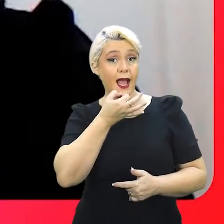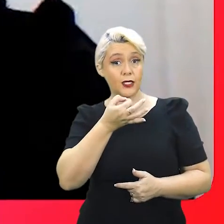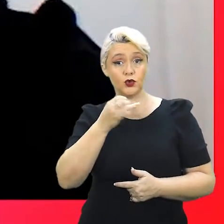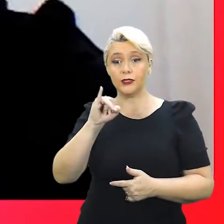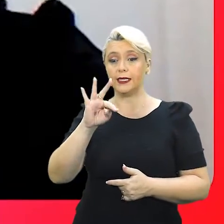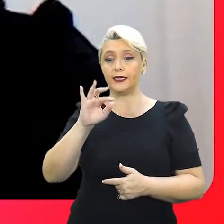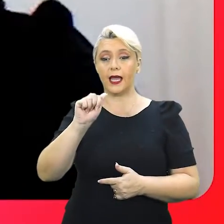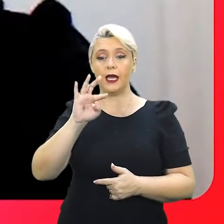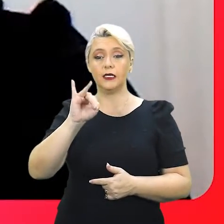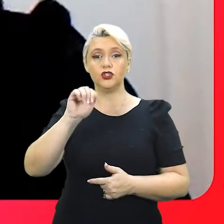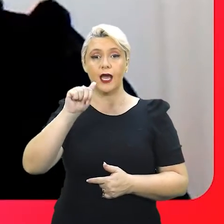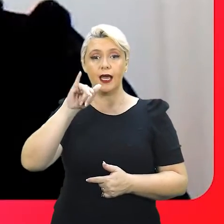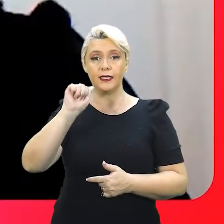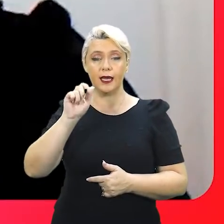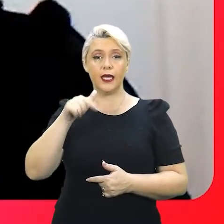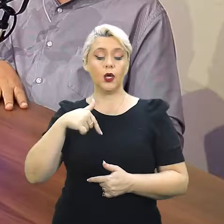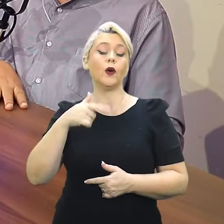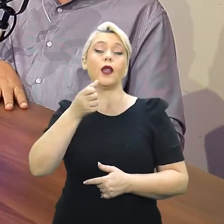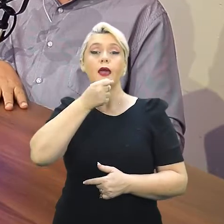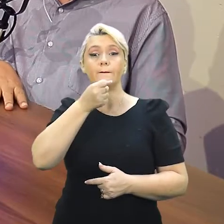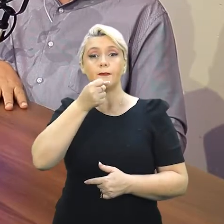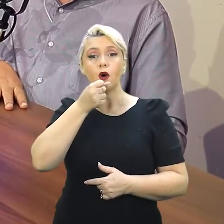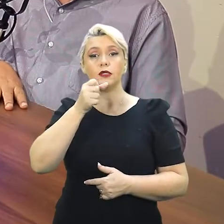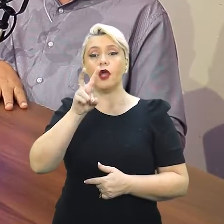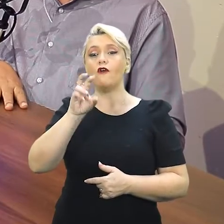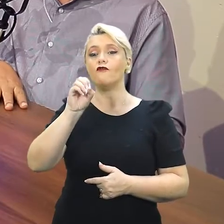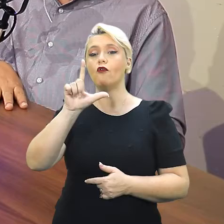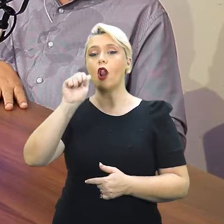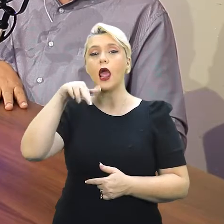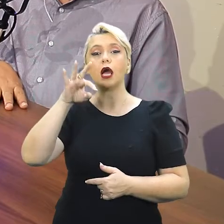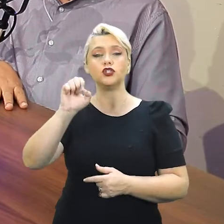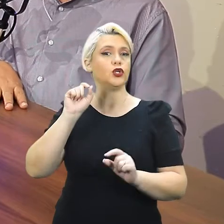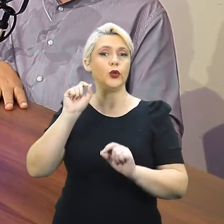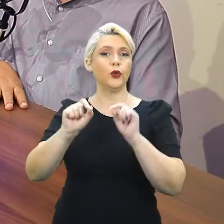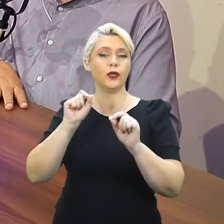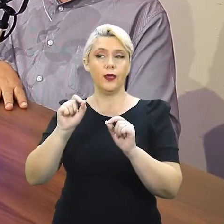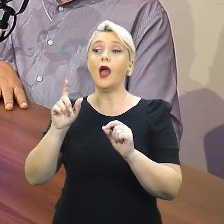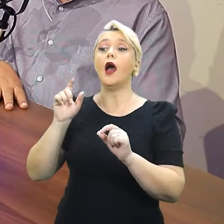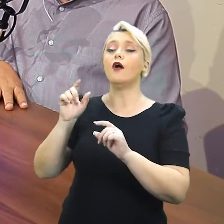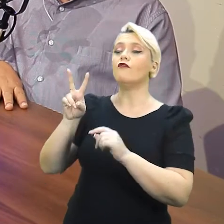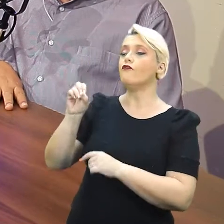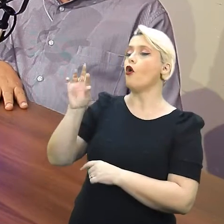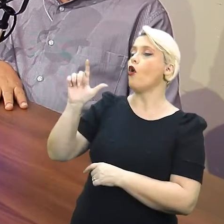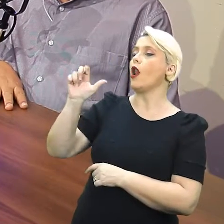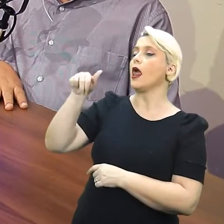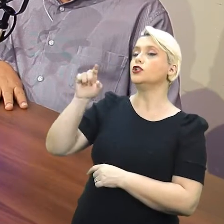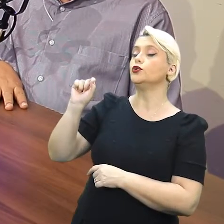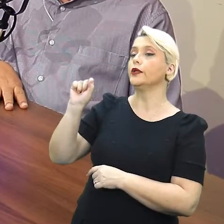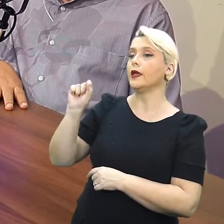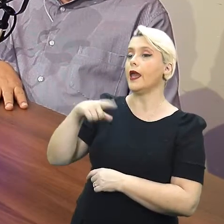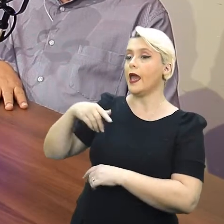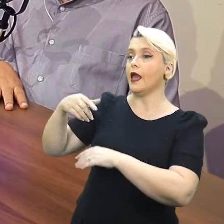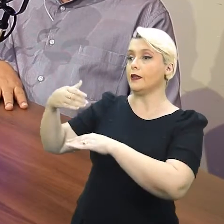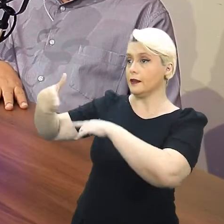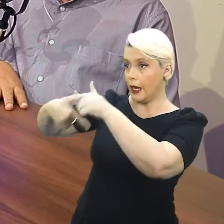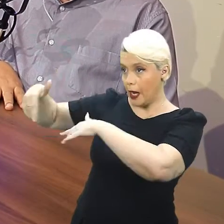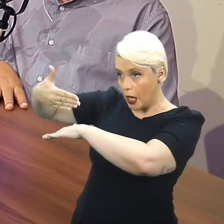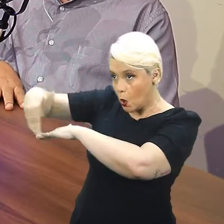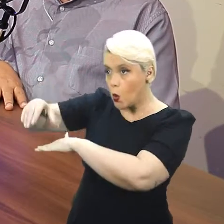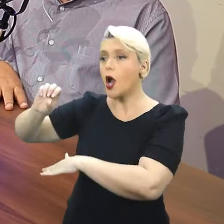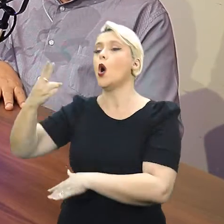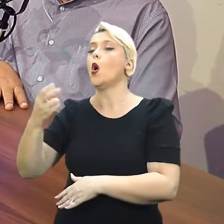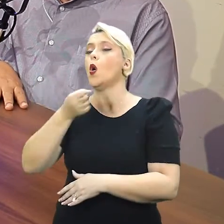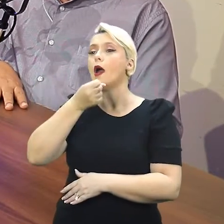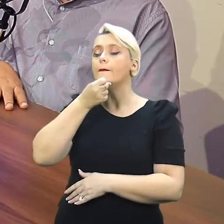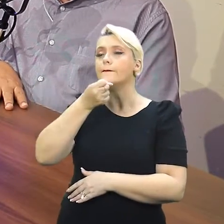Itatiaia, era o repórter volante, já com Sim. 18 anos de idade. O que é o Repórter repórter volante é o volante? repórter que fica na rua, ou é o